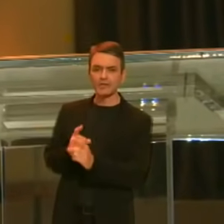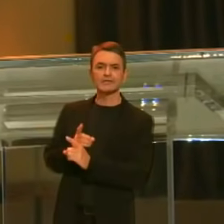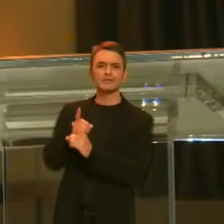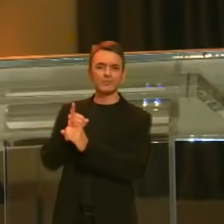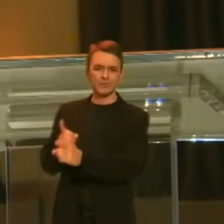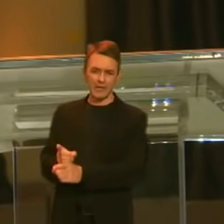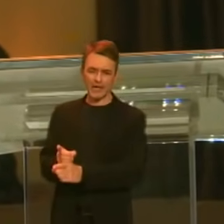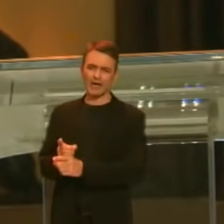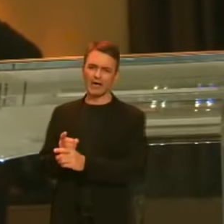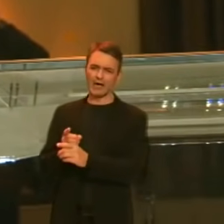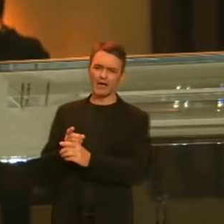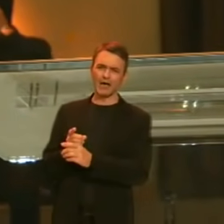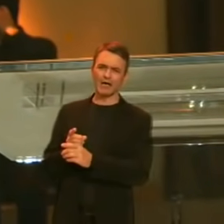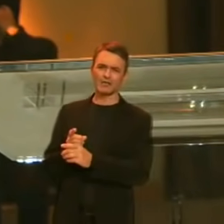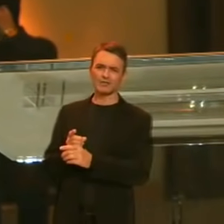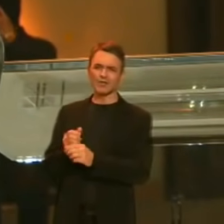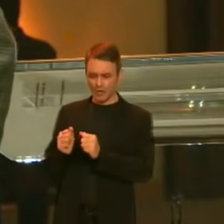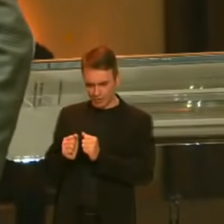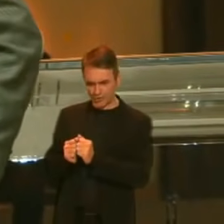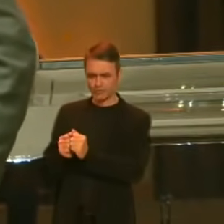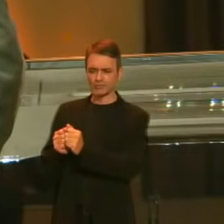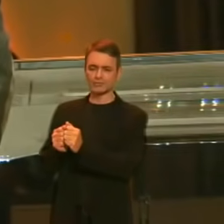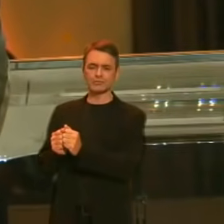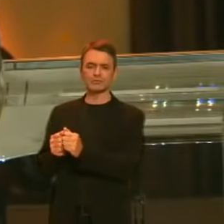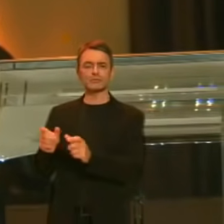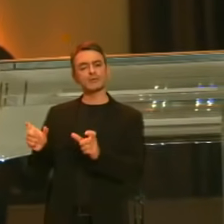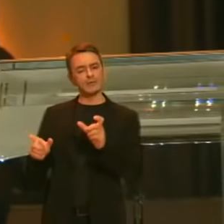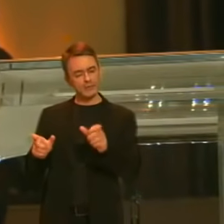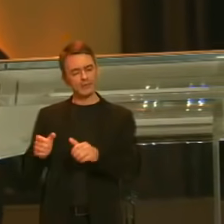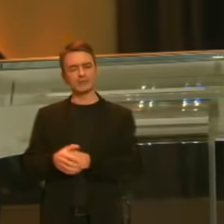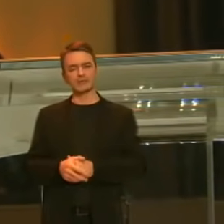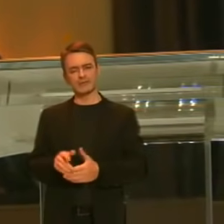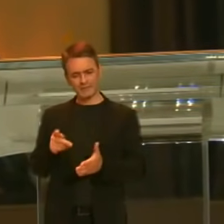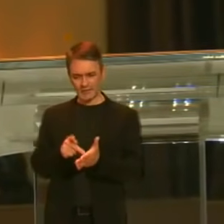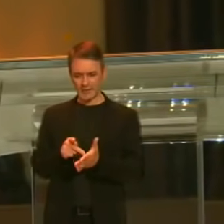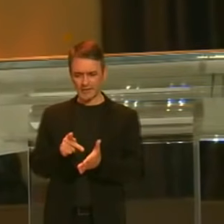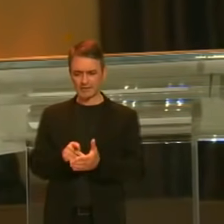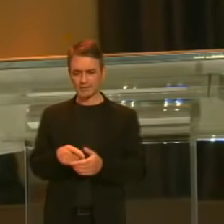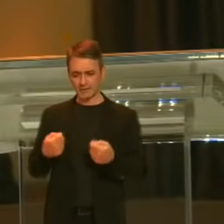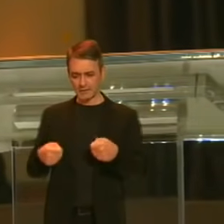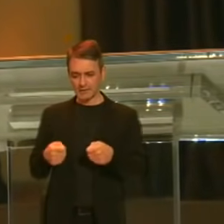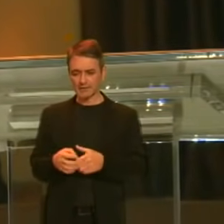discipulado, de caminhar junto. É verdade.